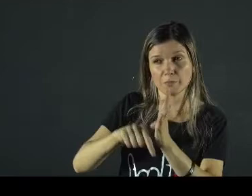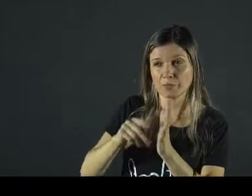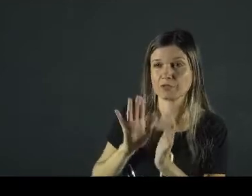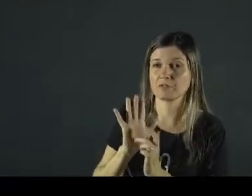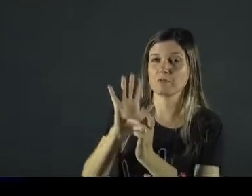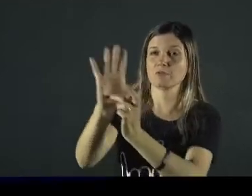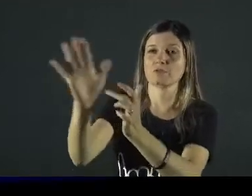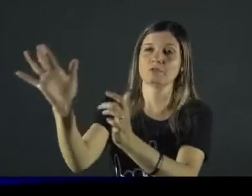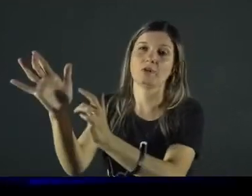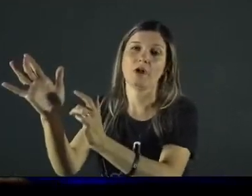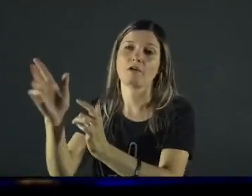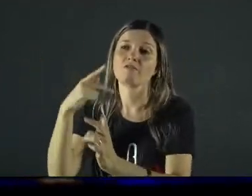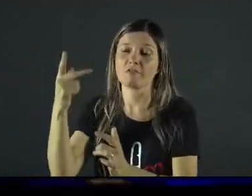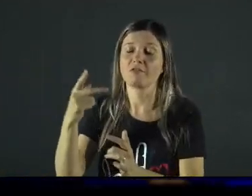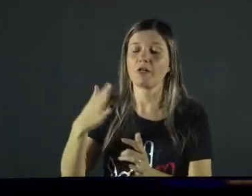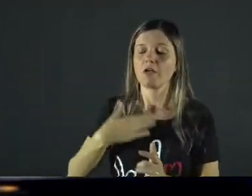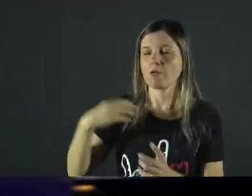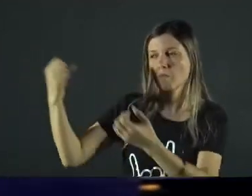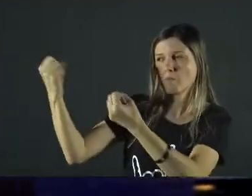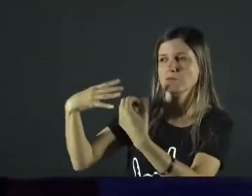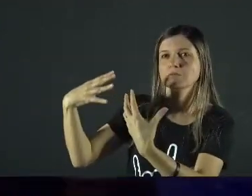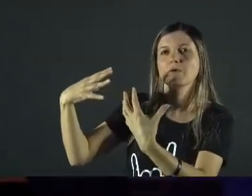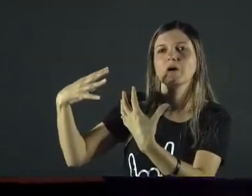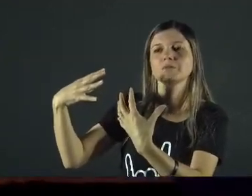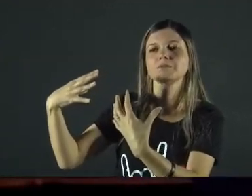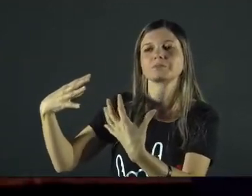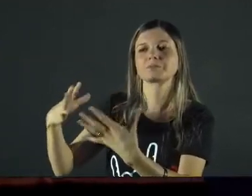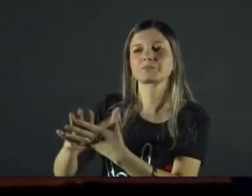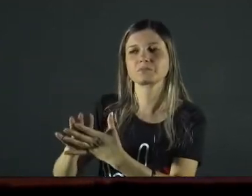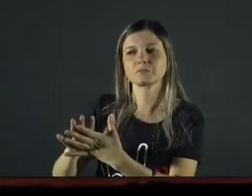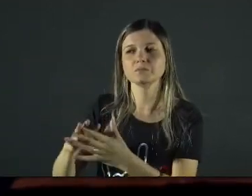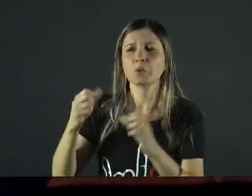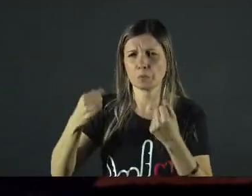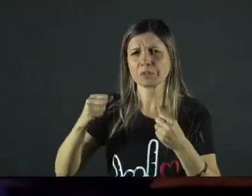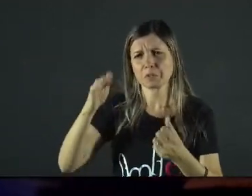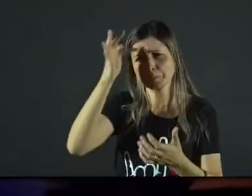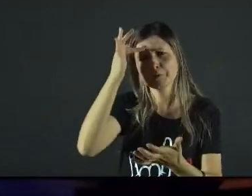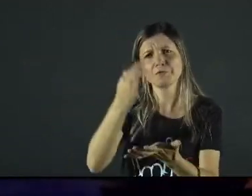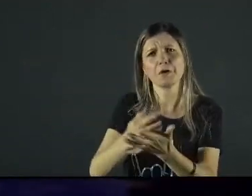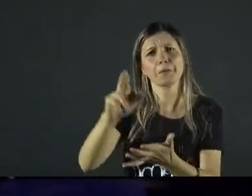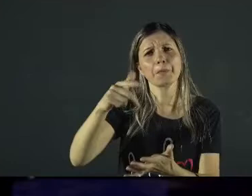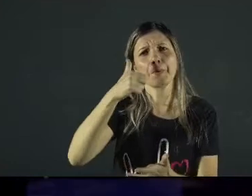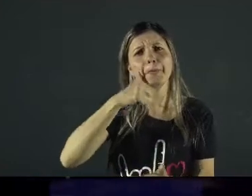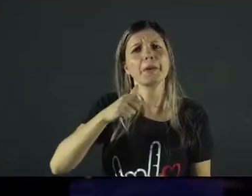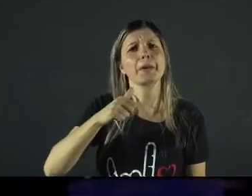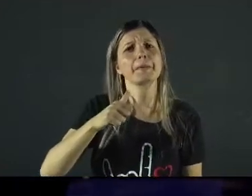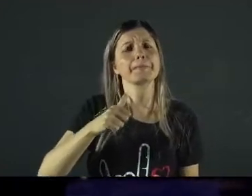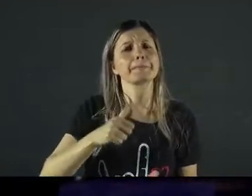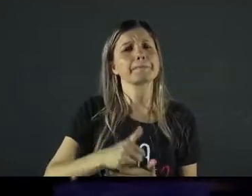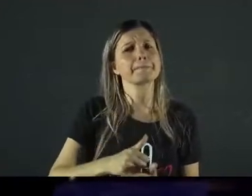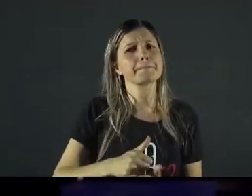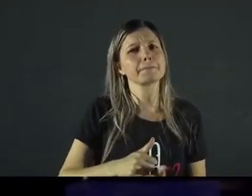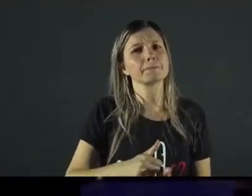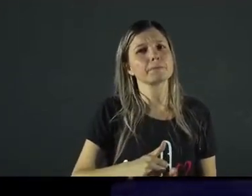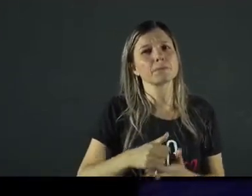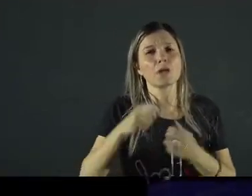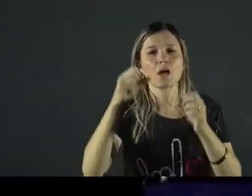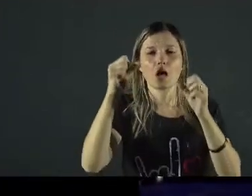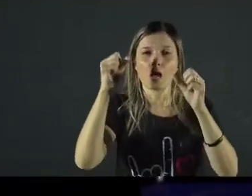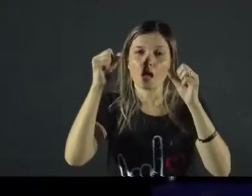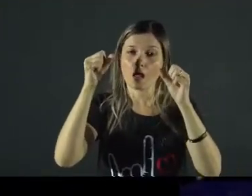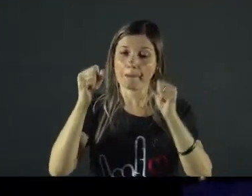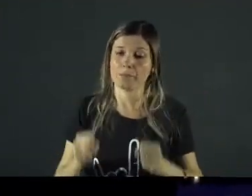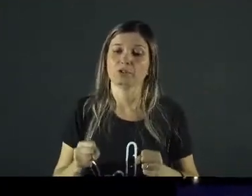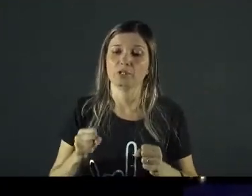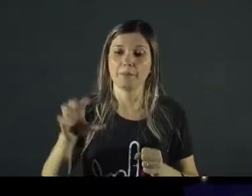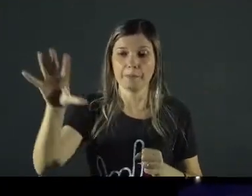Nós temos que dar um passo de fé, como essa mulher fez. Ela poderia ter pego o garoto, chamado